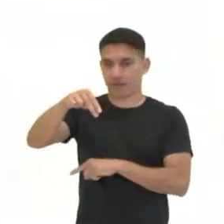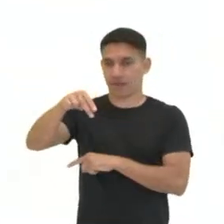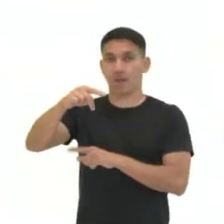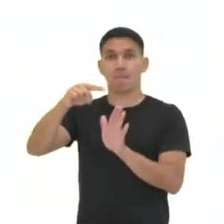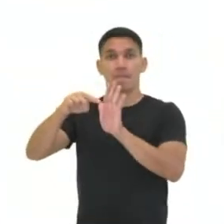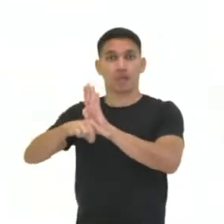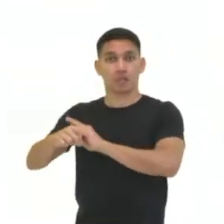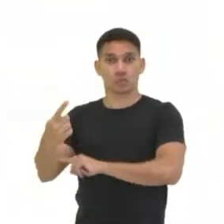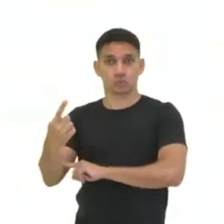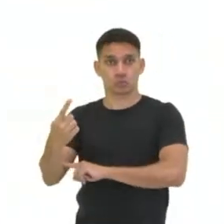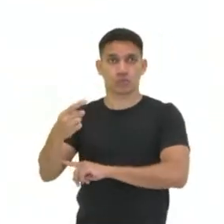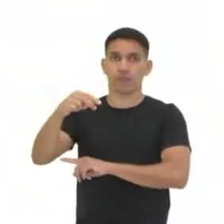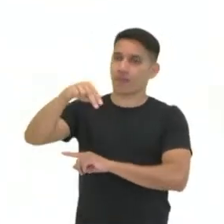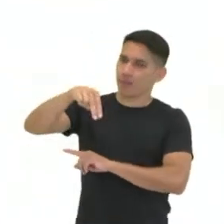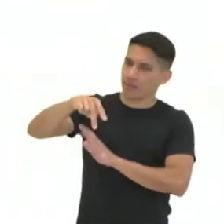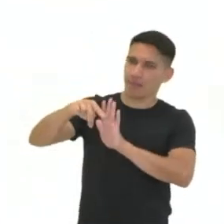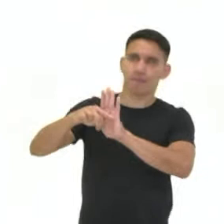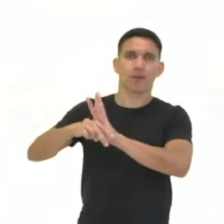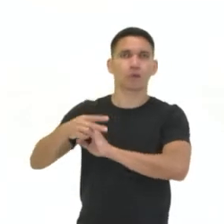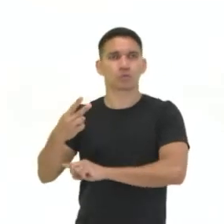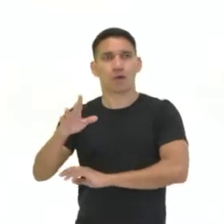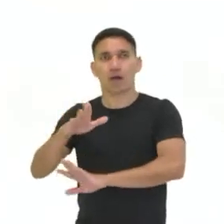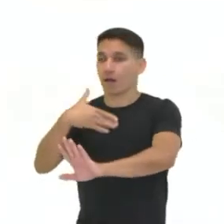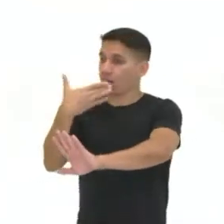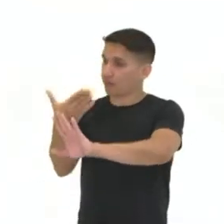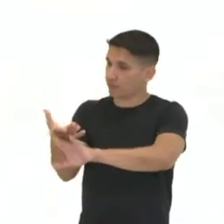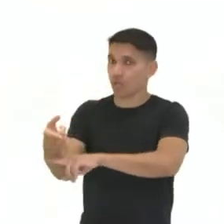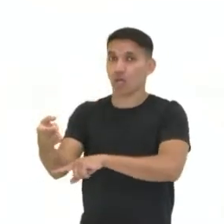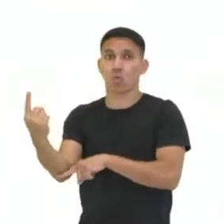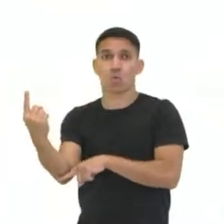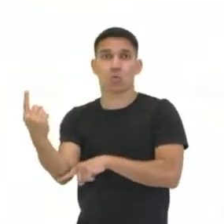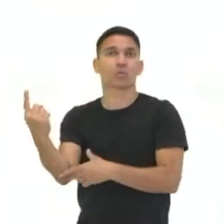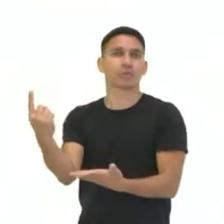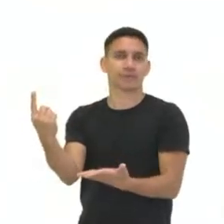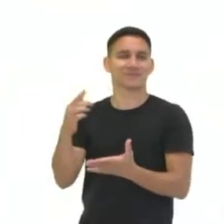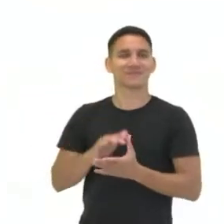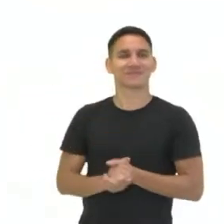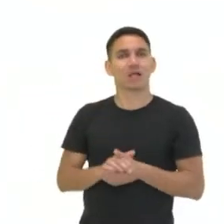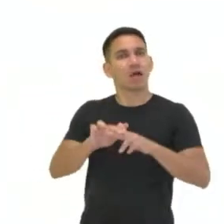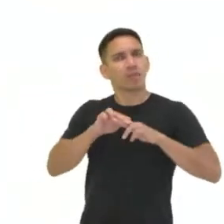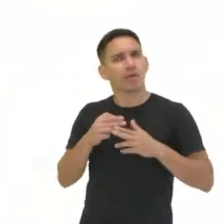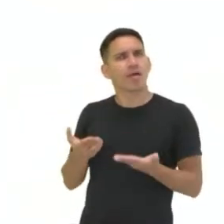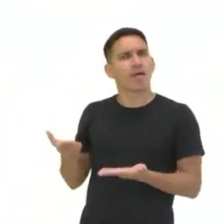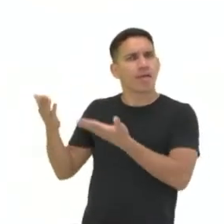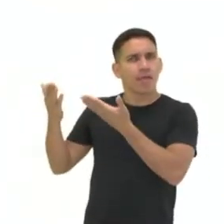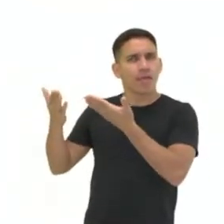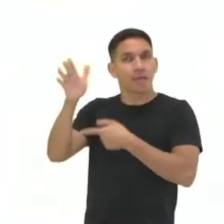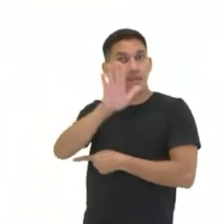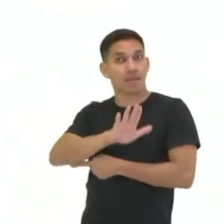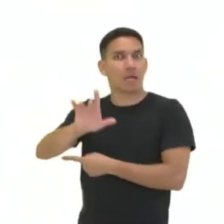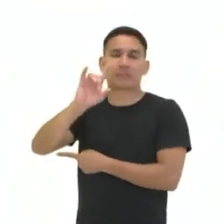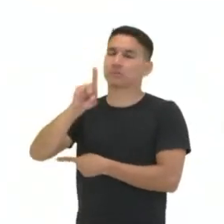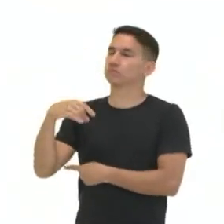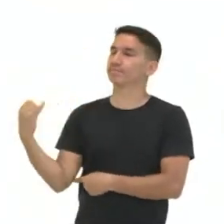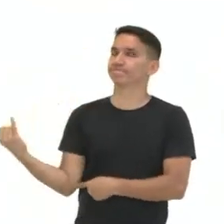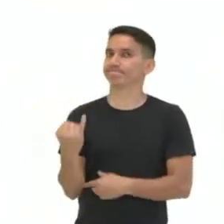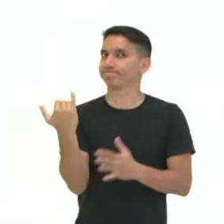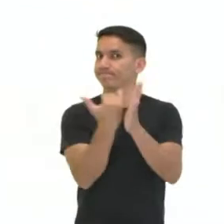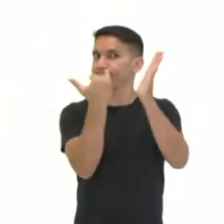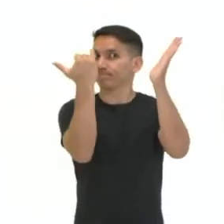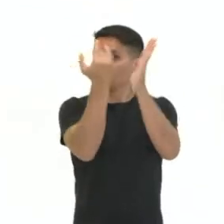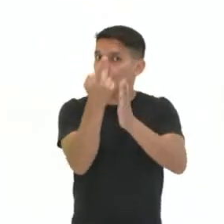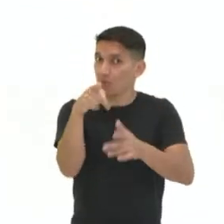N menos 2, até eu chegar a 1, tá? Então, essa telinha aqui é muito importante que